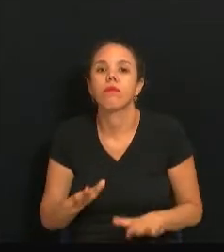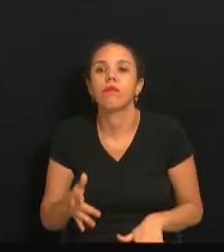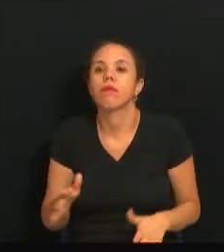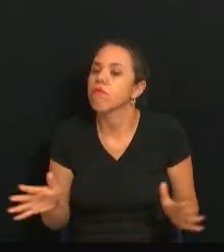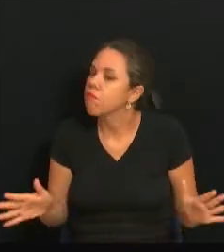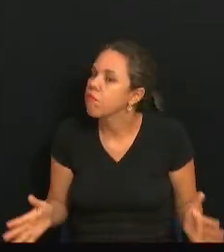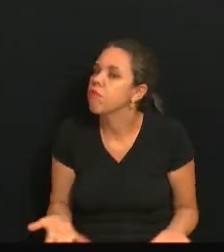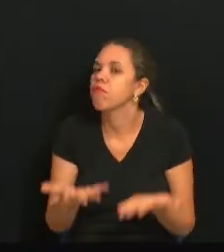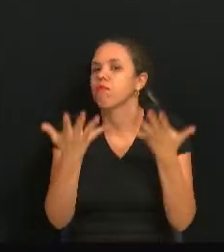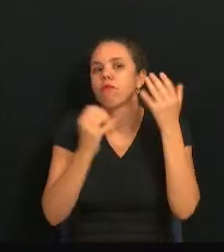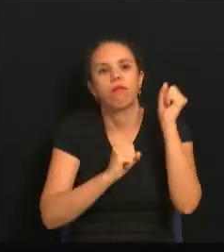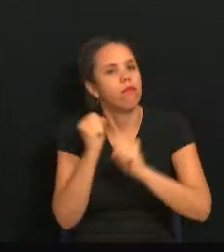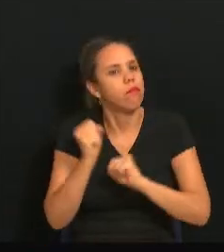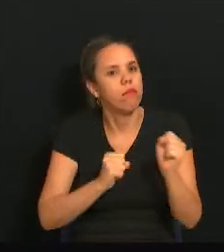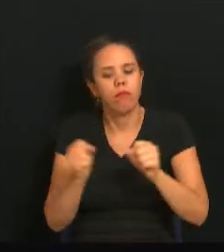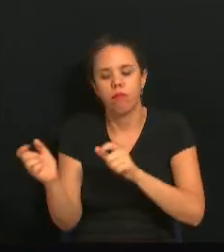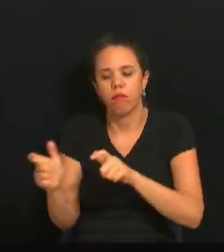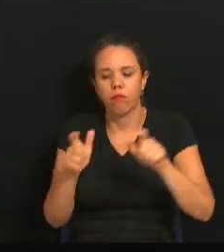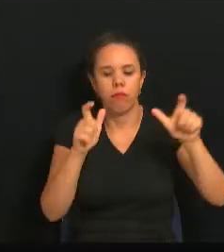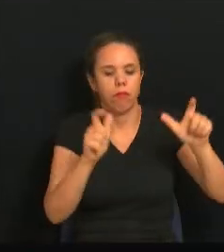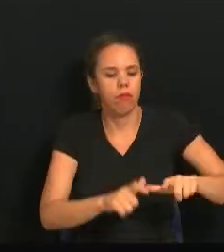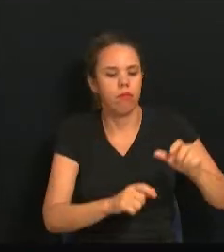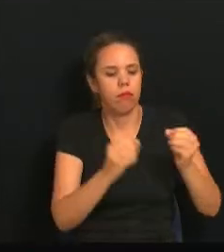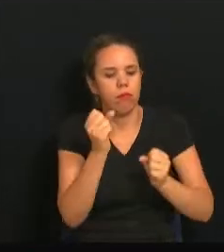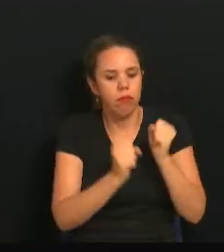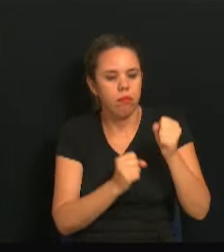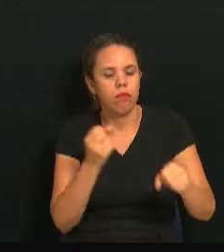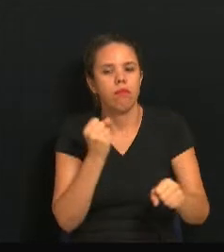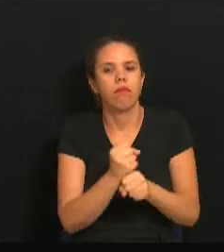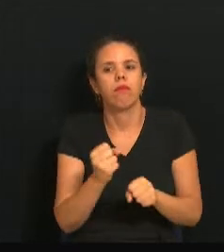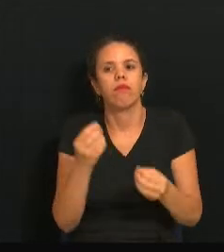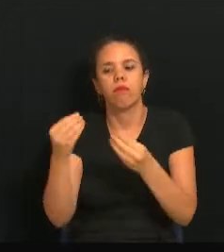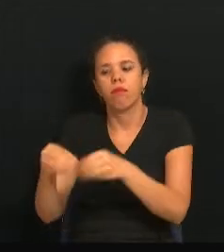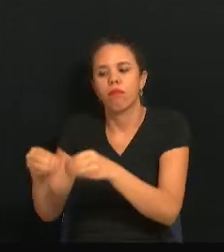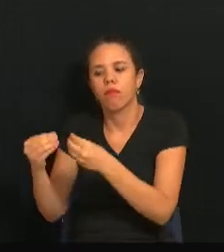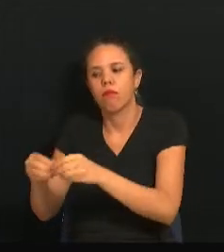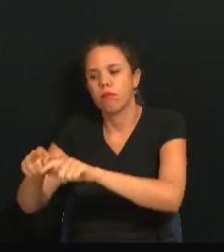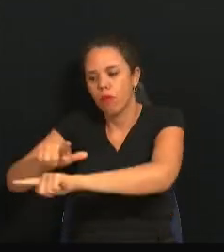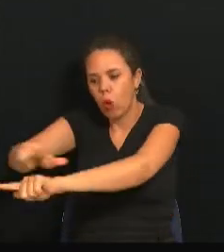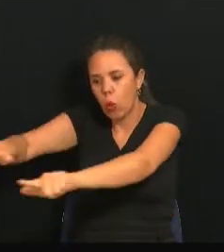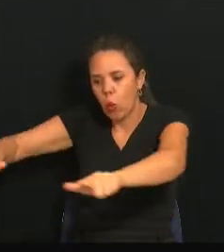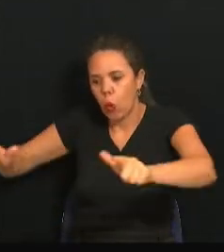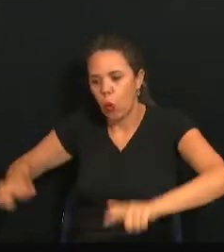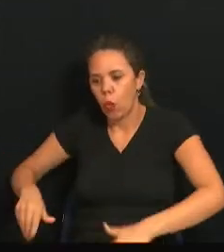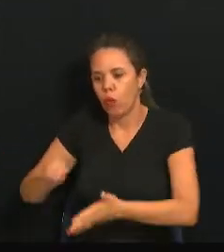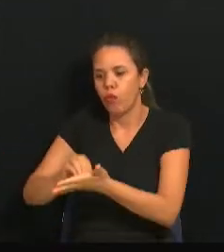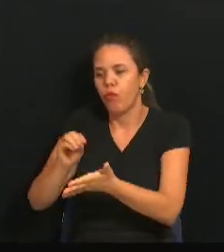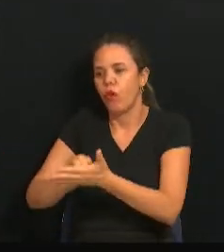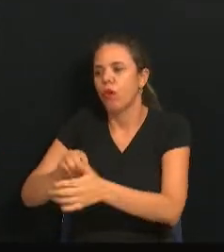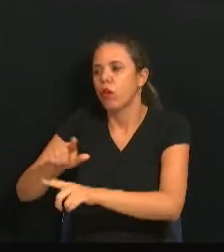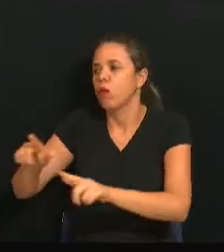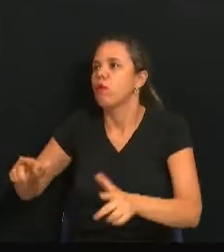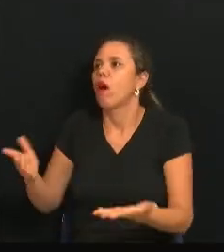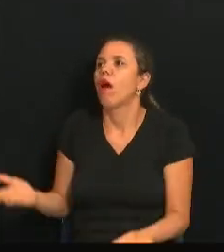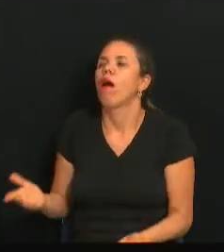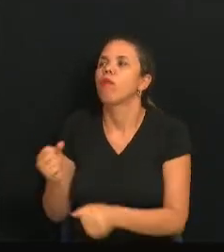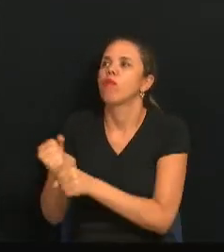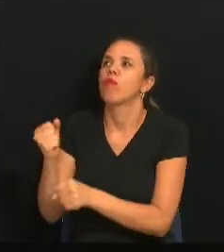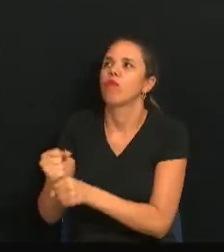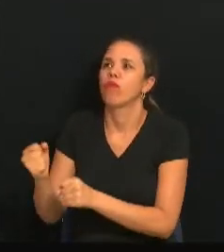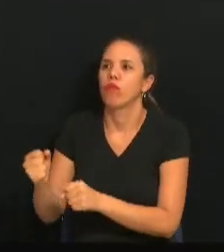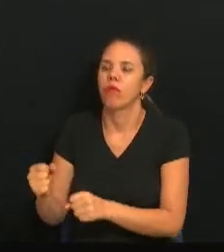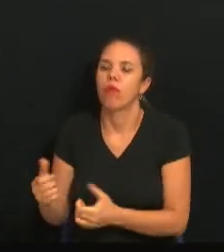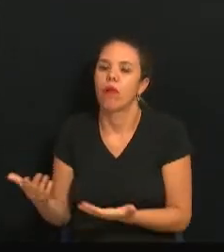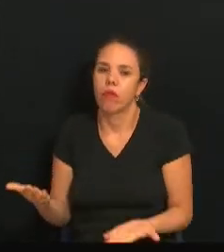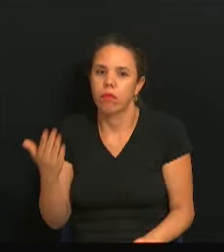as indústrias a estarem naquele local e acaba afetando ou impedindo que habitações poderiam ali serem construídas. Então, eu